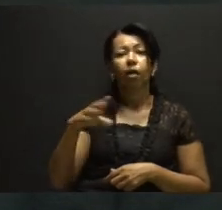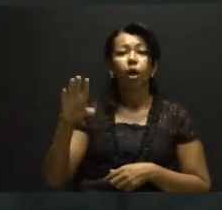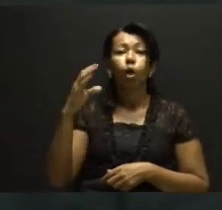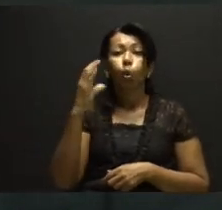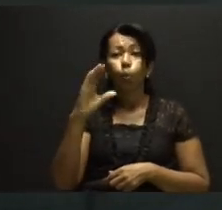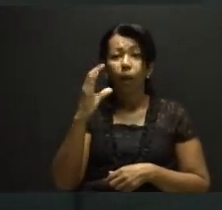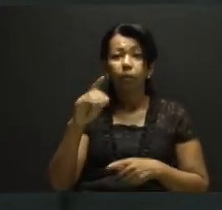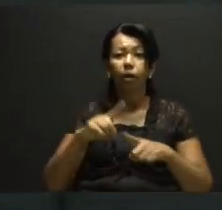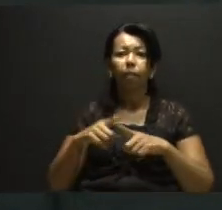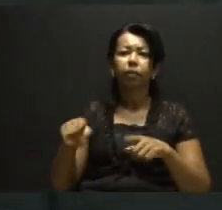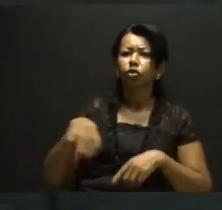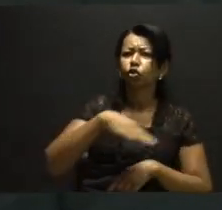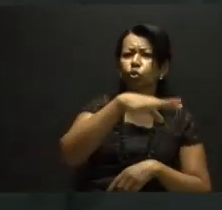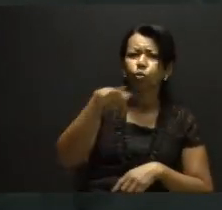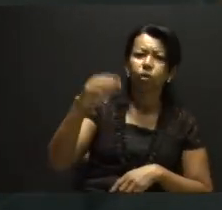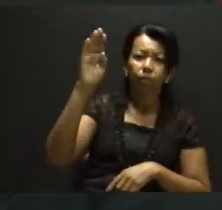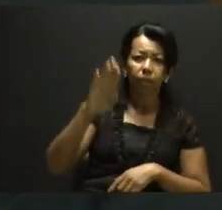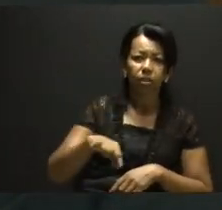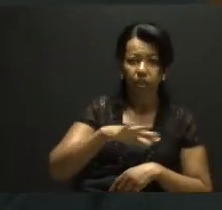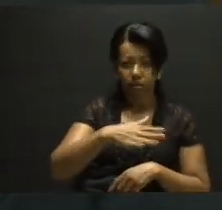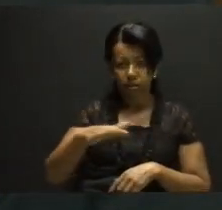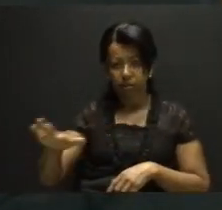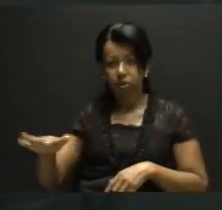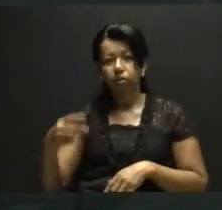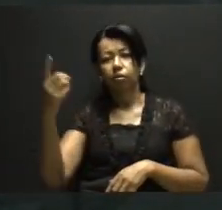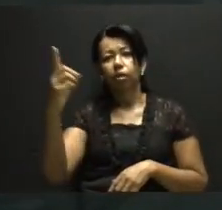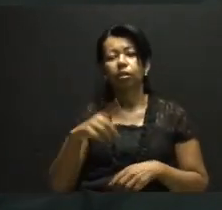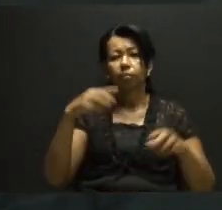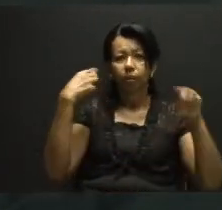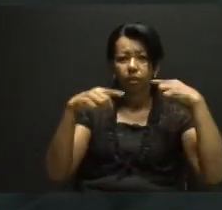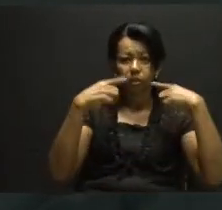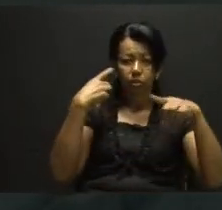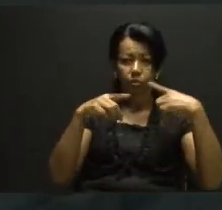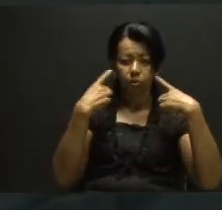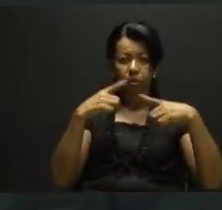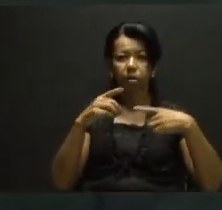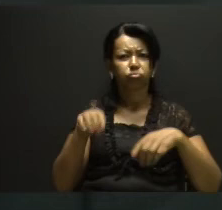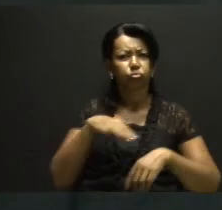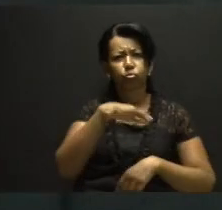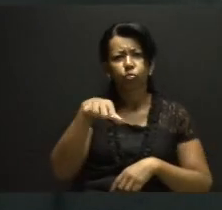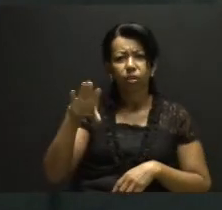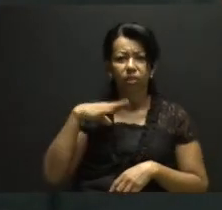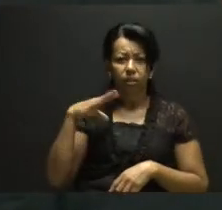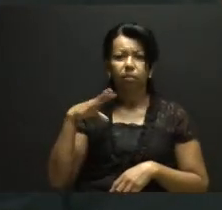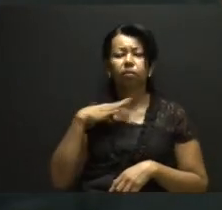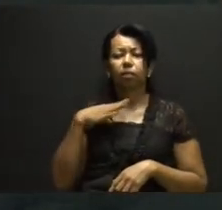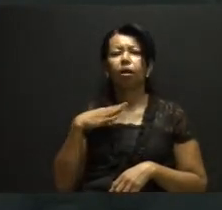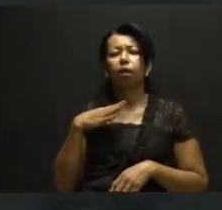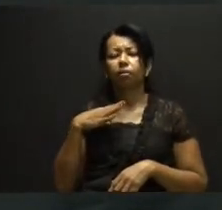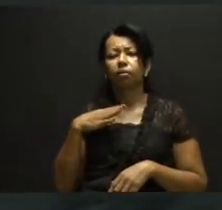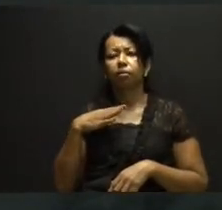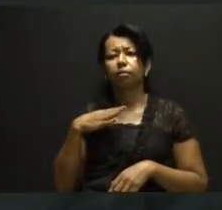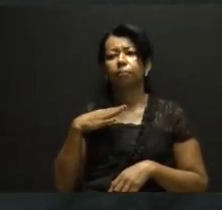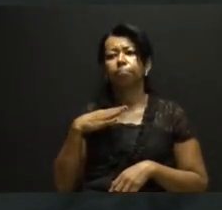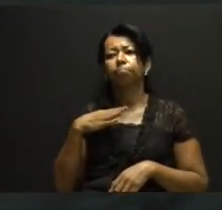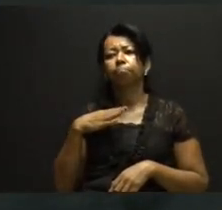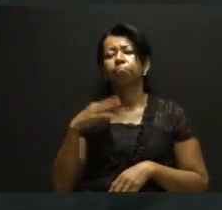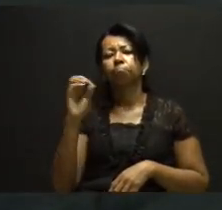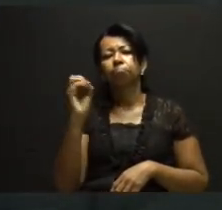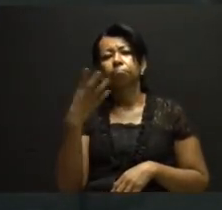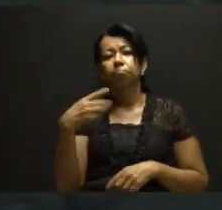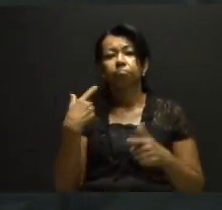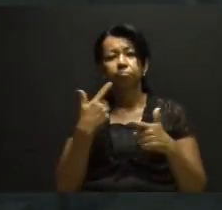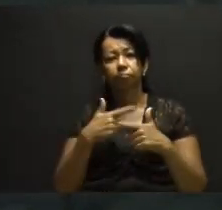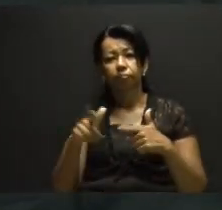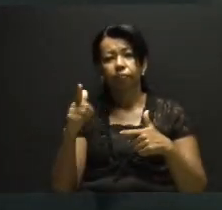cubatão é de toda a baixada santista inclusive quero trazer para discussão disso todos os municípios da baixada santista pois salvo é acontece algum